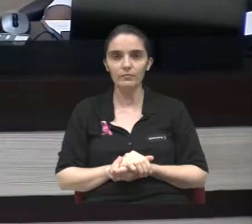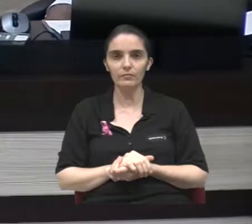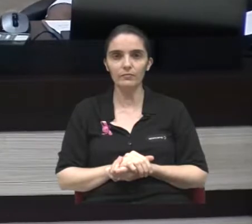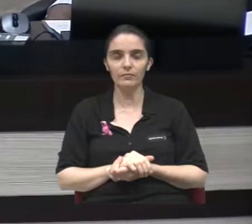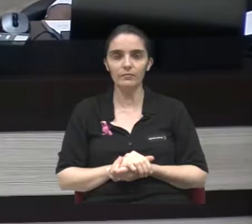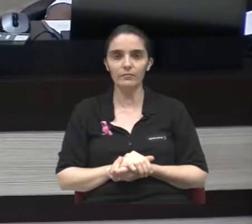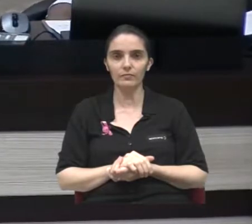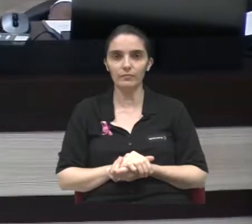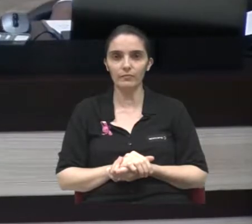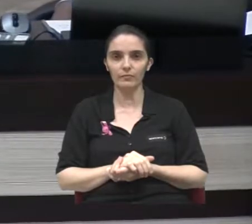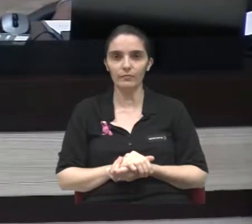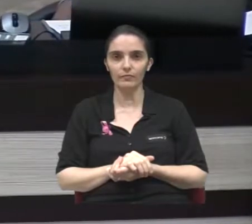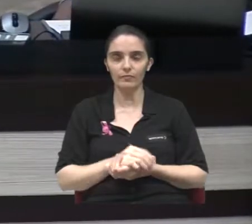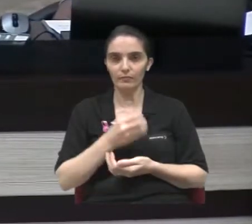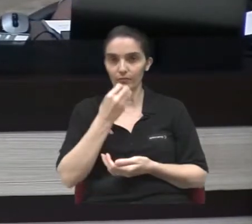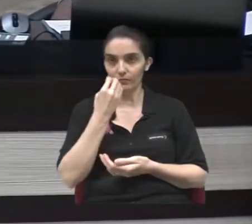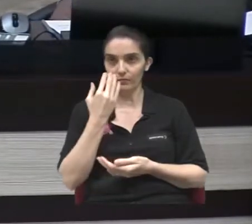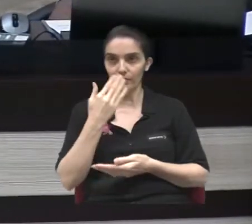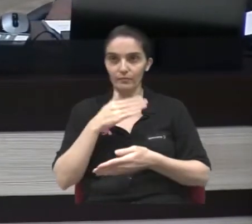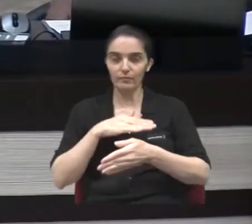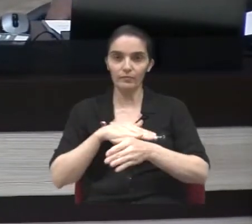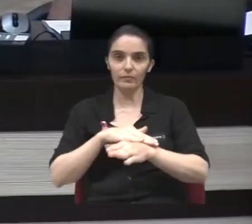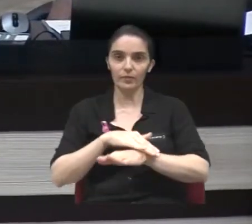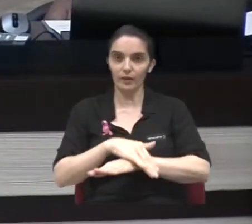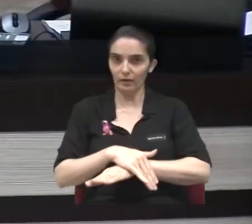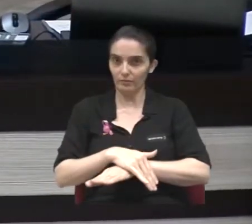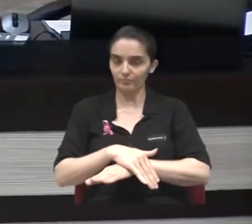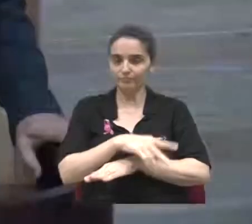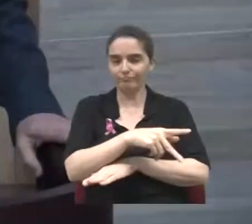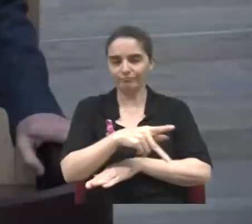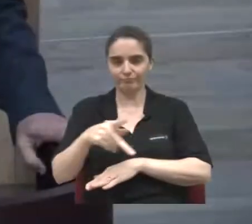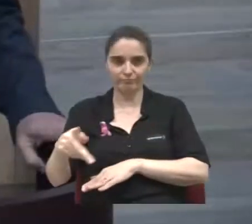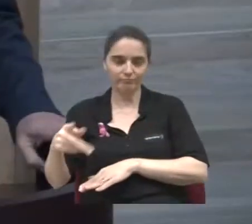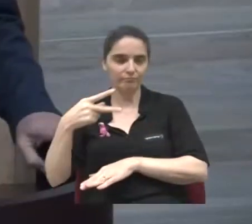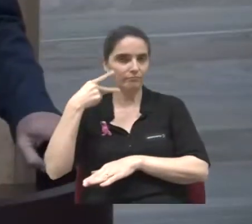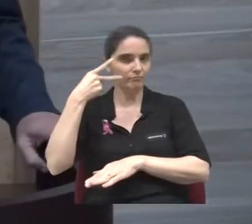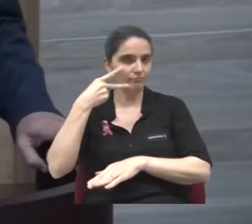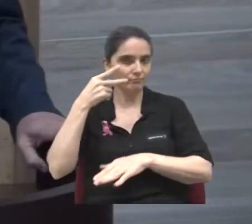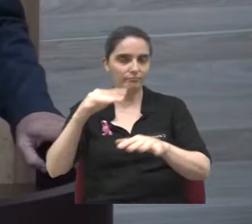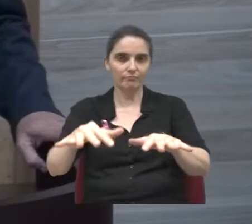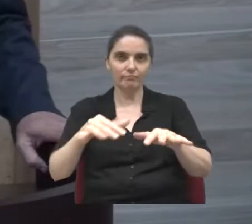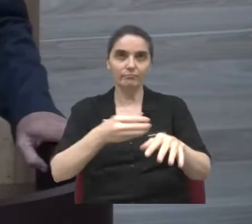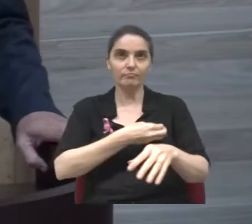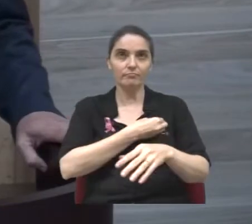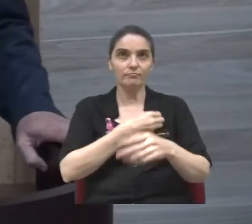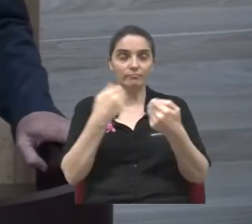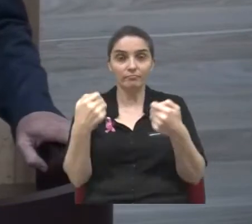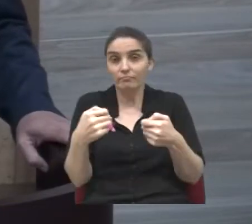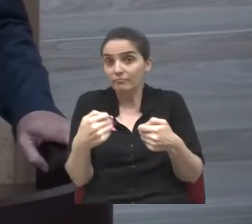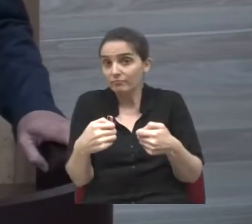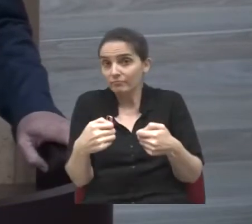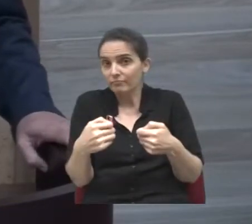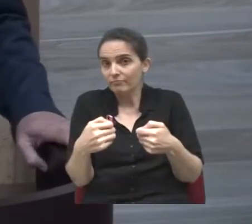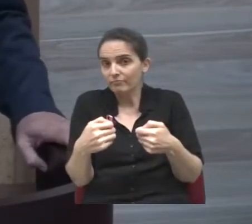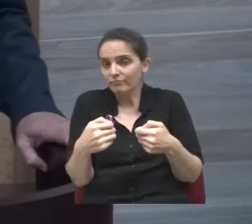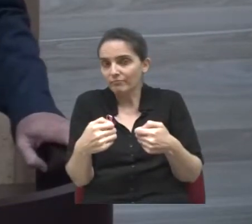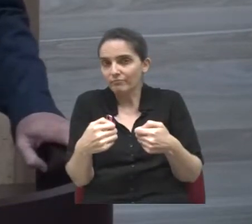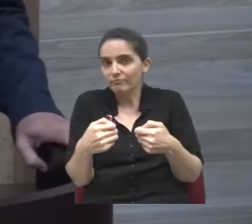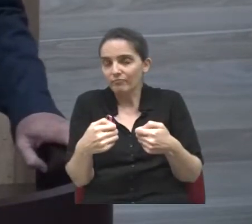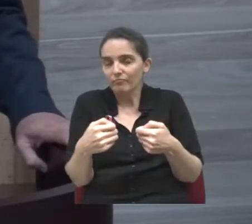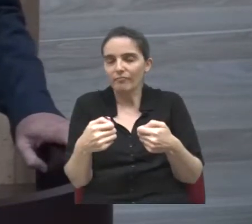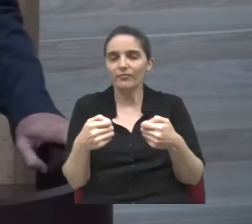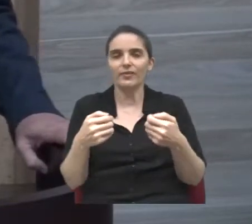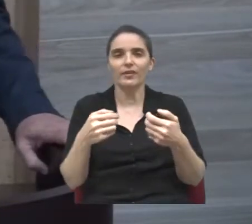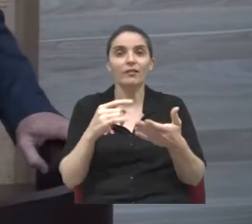Boa noite, senhor presidente, nobres pares, público presente. Eu precisava promover essa moção de aplauso para o